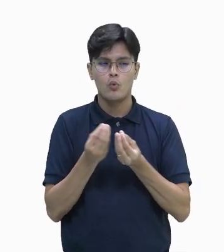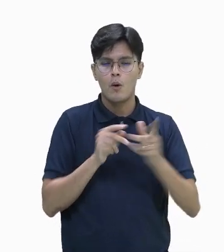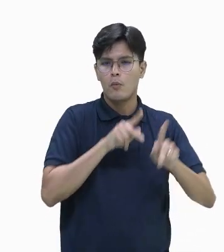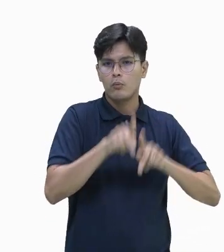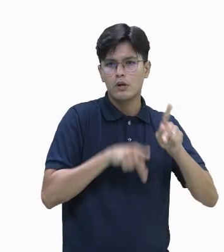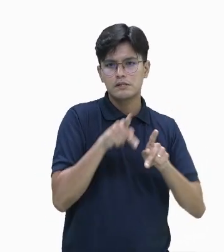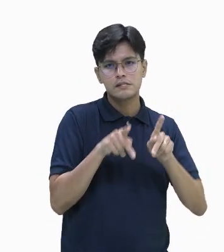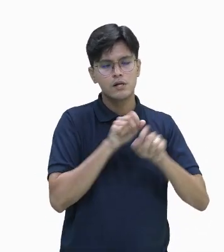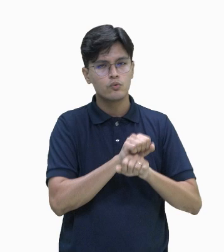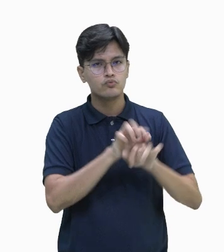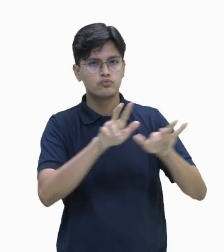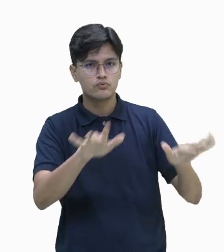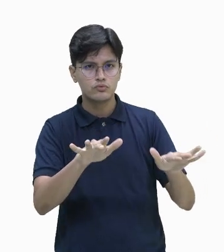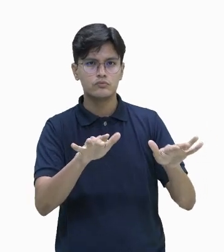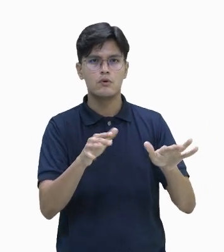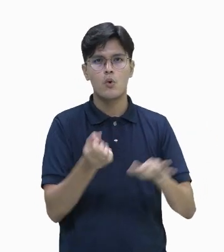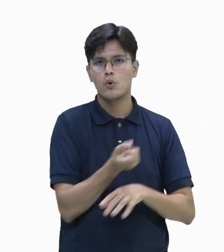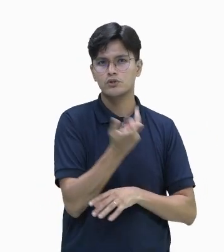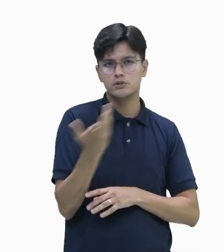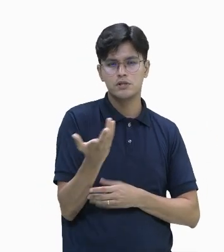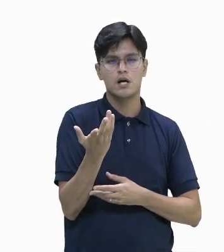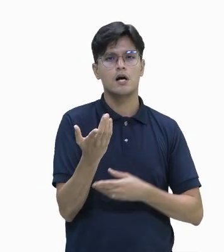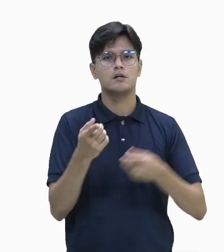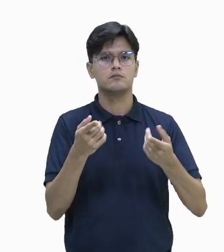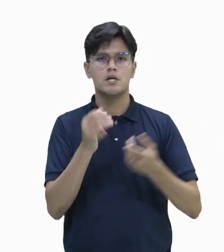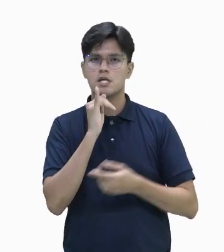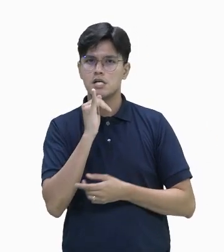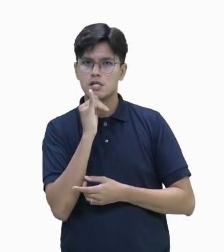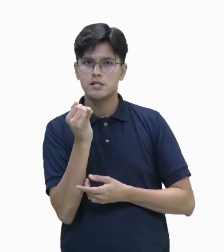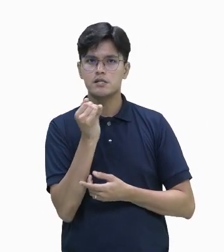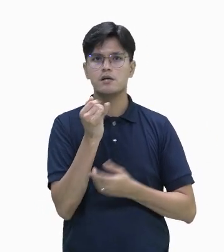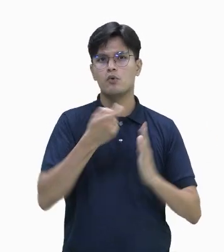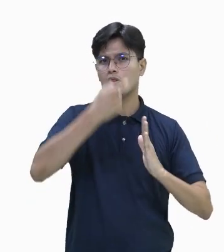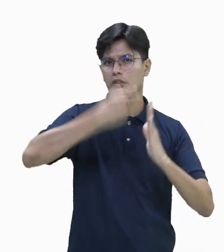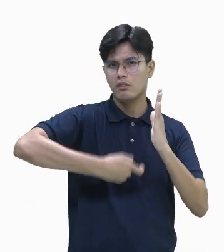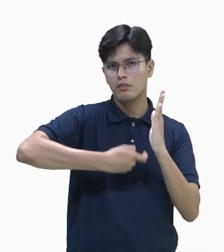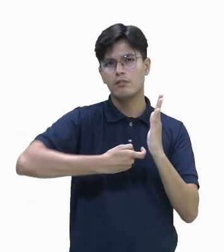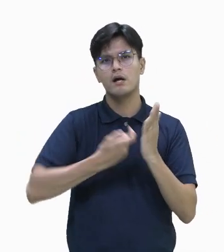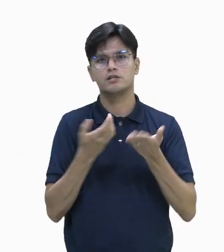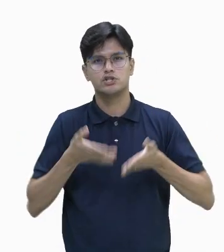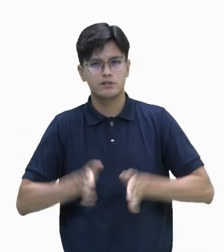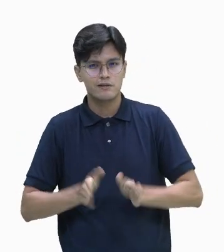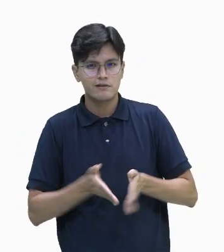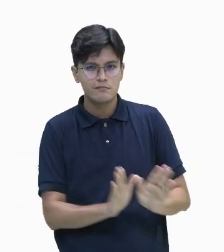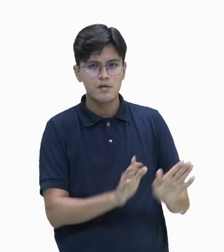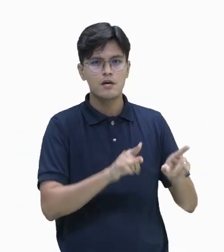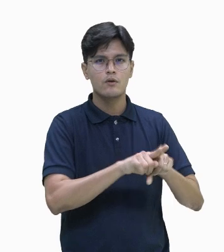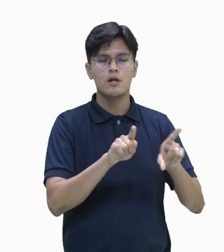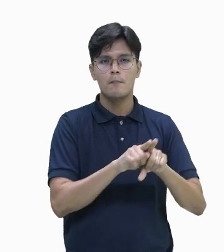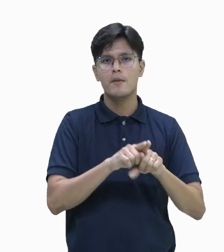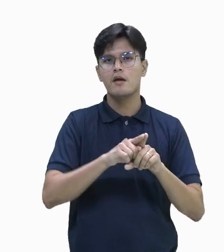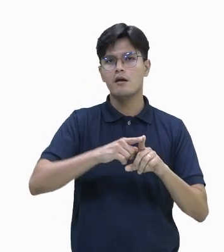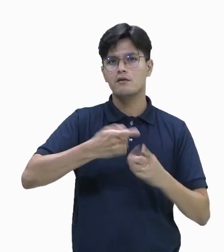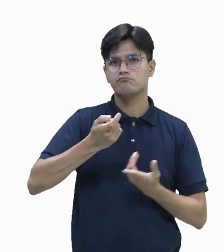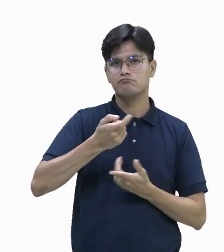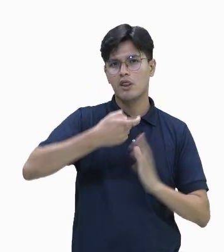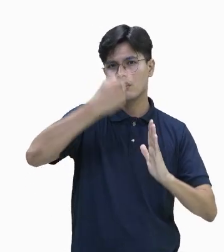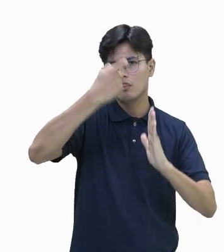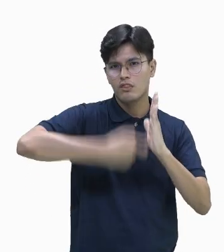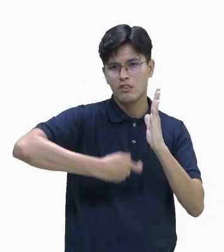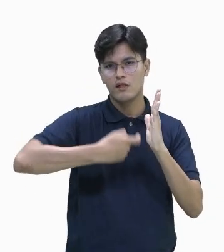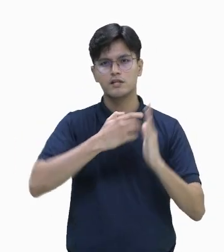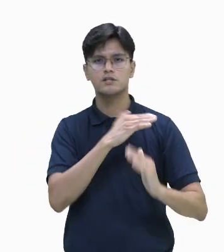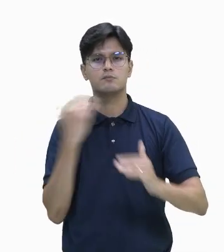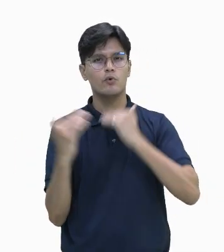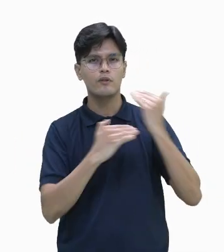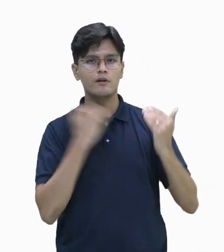dados como, por exemplo, taxa de natalidade, taxa de mortalidade, e aí a questão da alfabetização, não é? Tudo